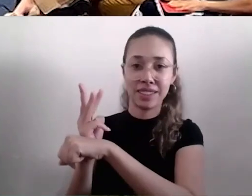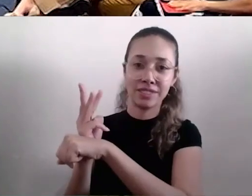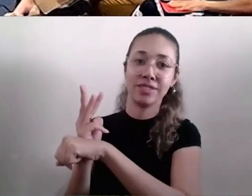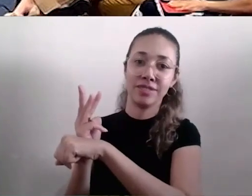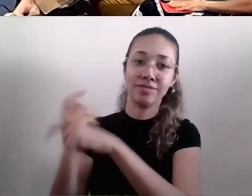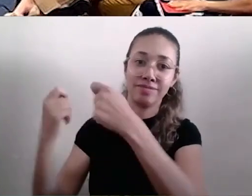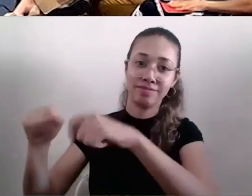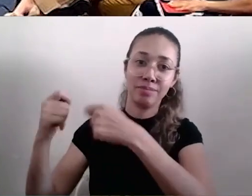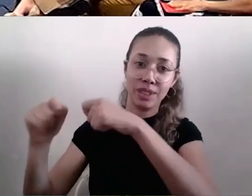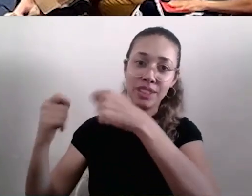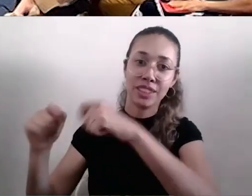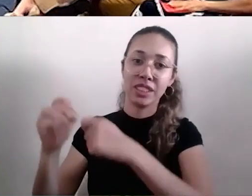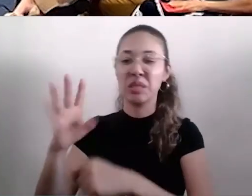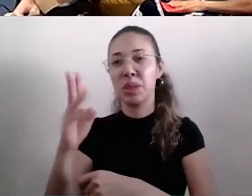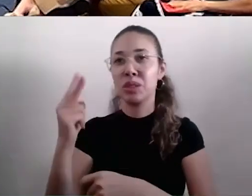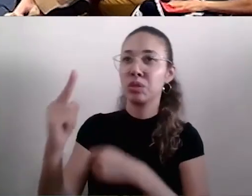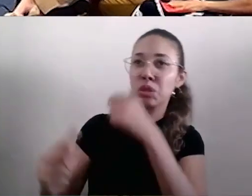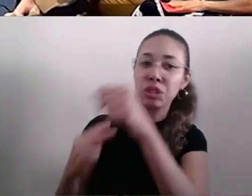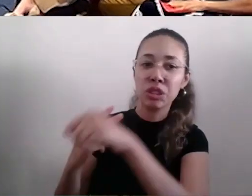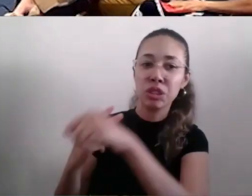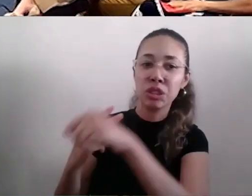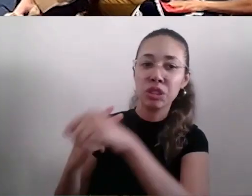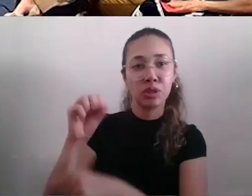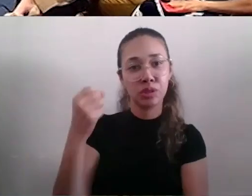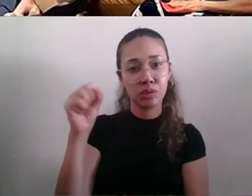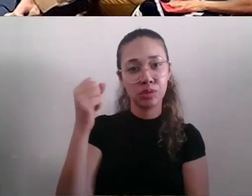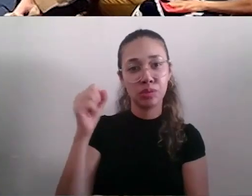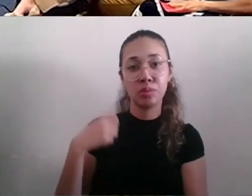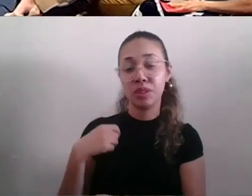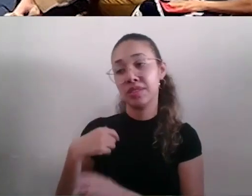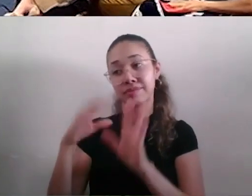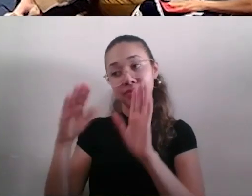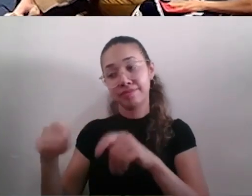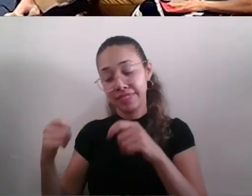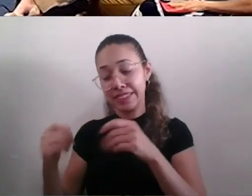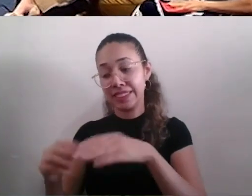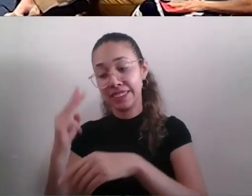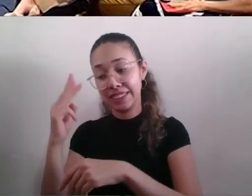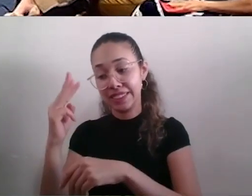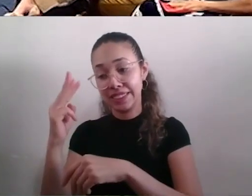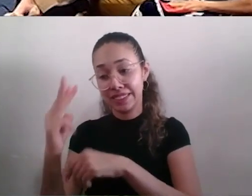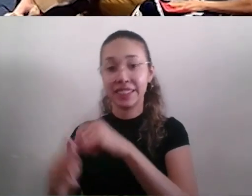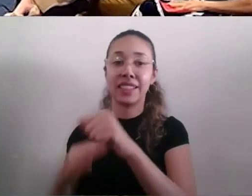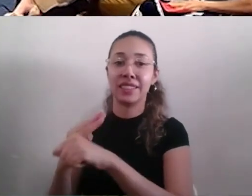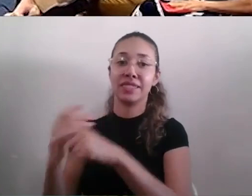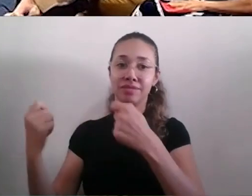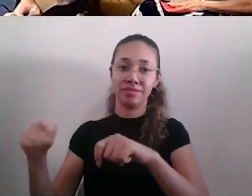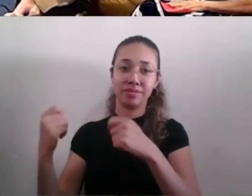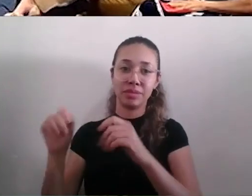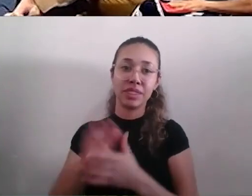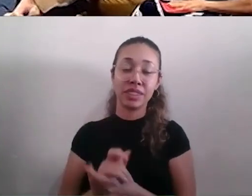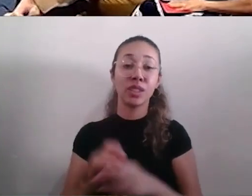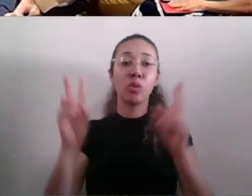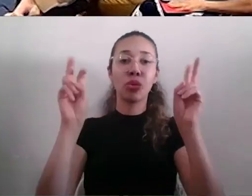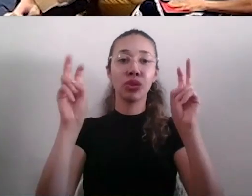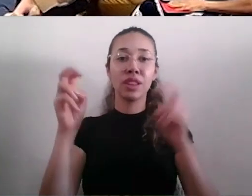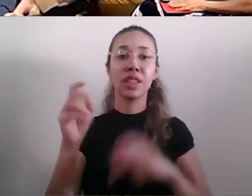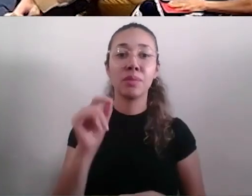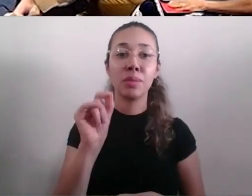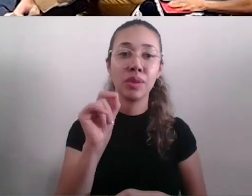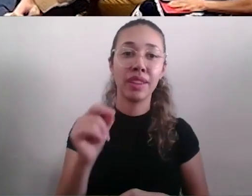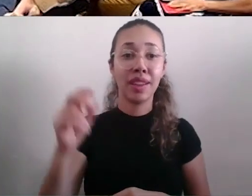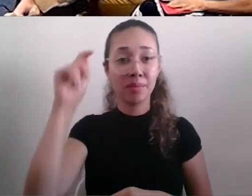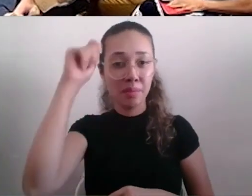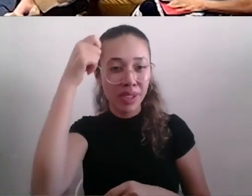precisa. Não tem como apressar. Não tem problema a questão do racismo no Brasil. Não é nova, não tem urgência, não é uma